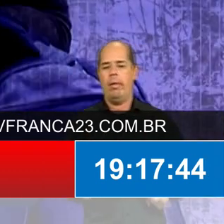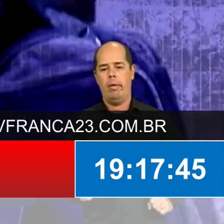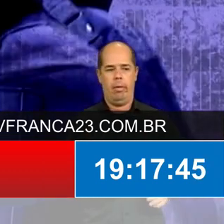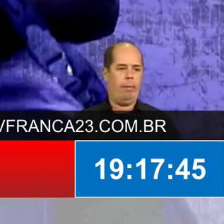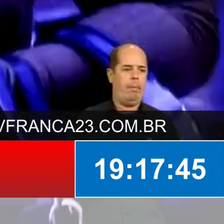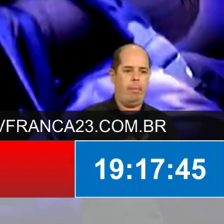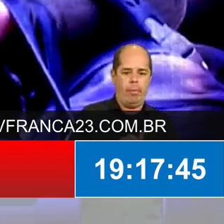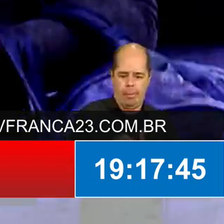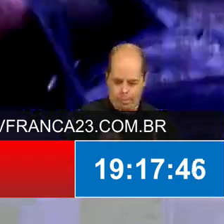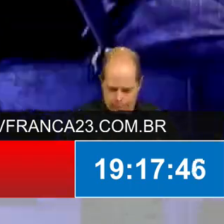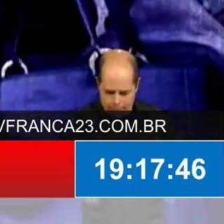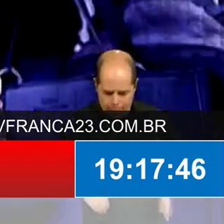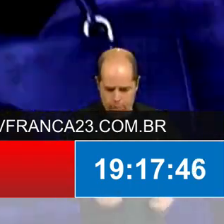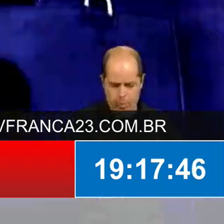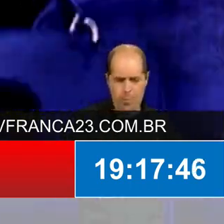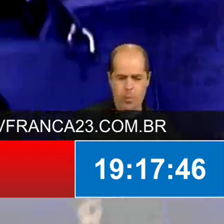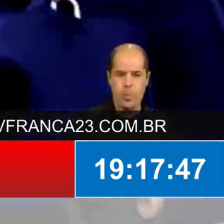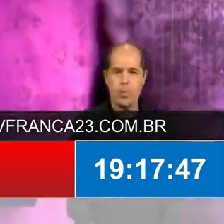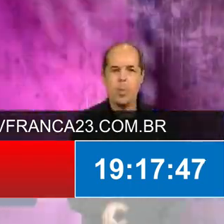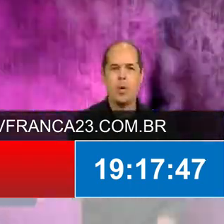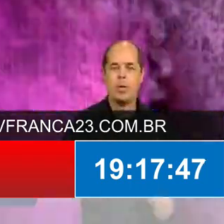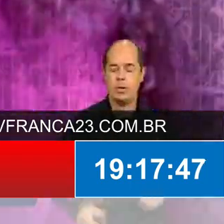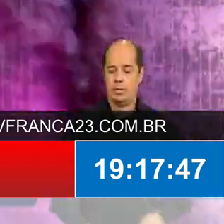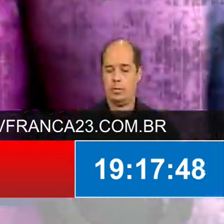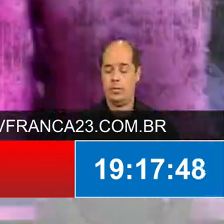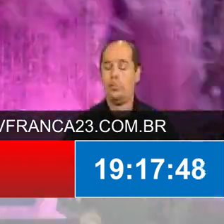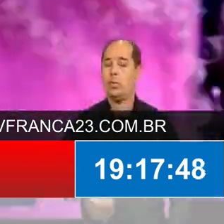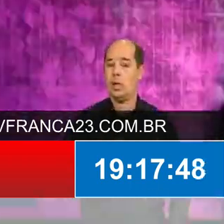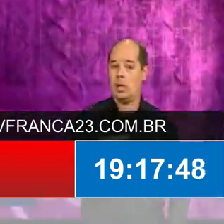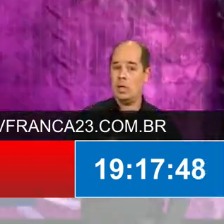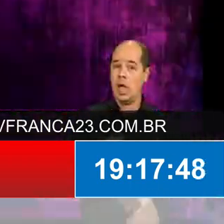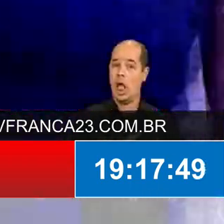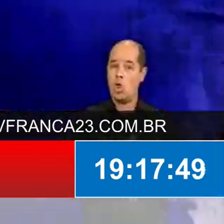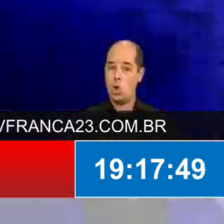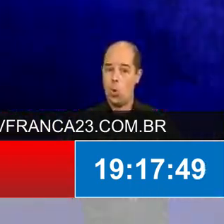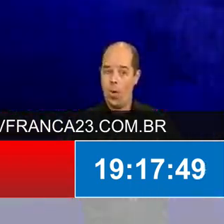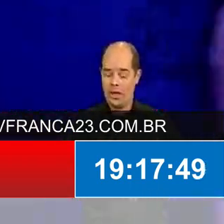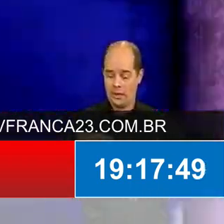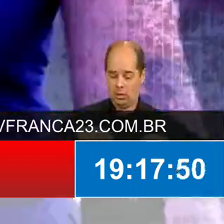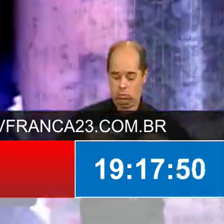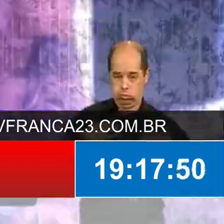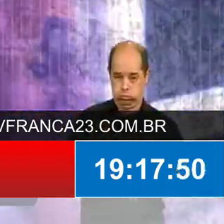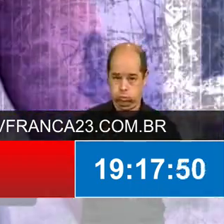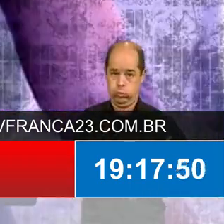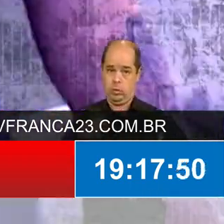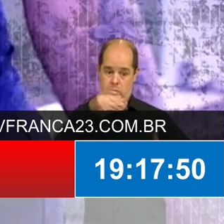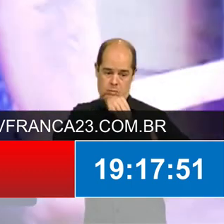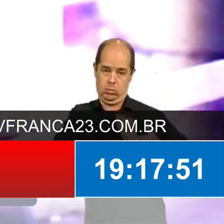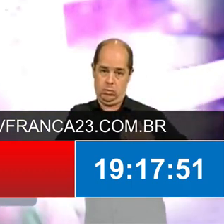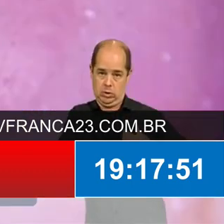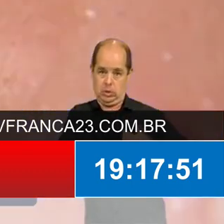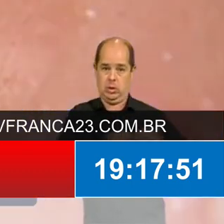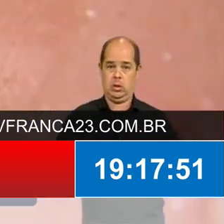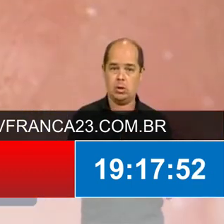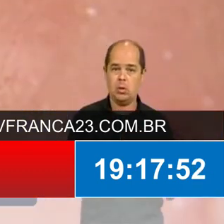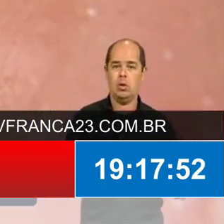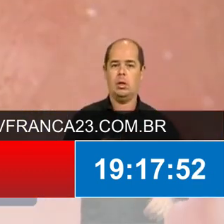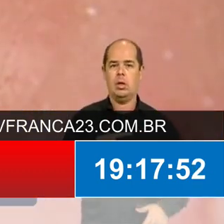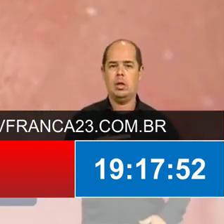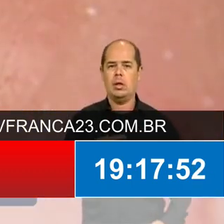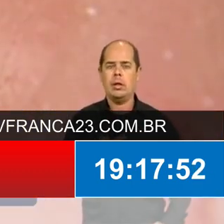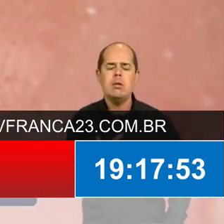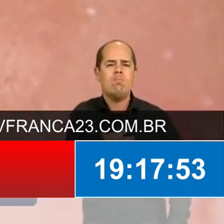síndrome. Já a chamada doença do silicone, termo usado para definir um conjunto de sintomas relatados